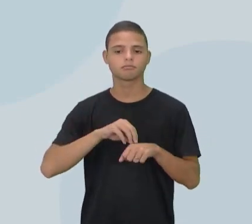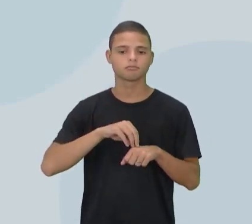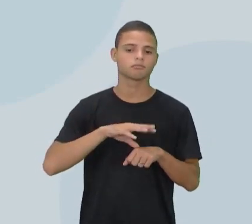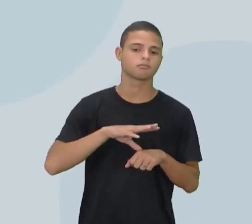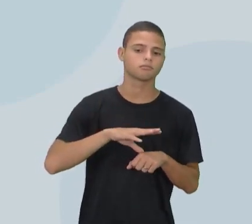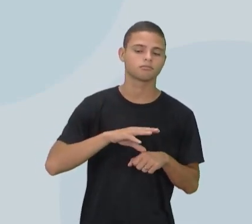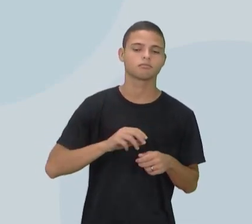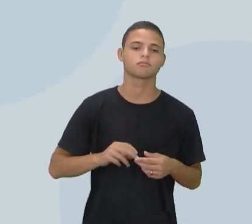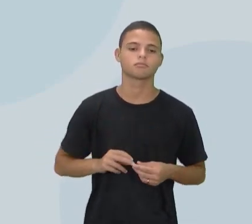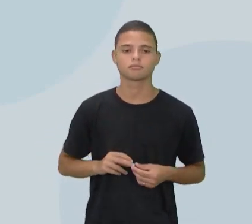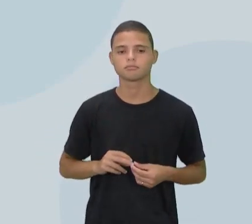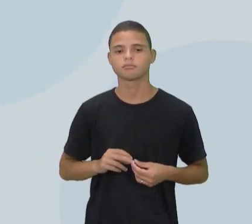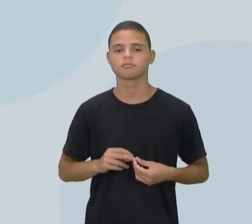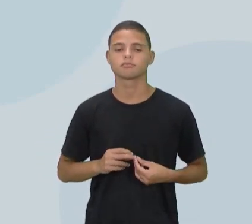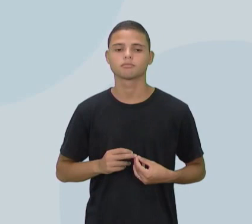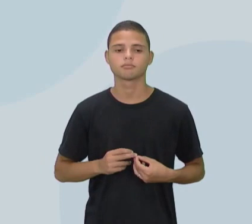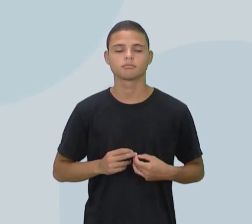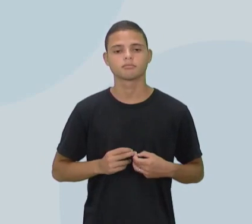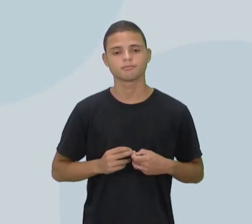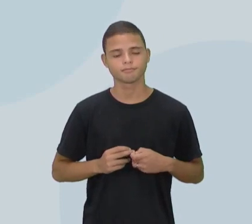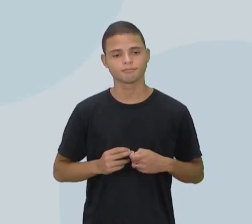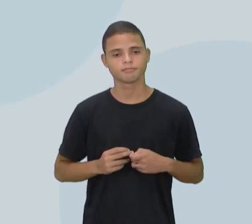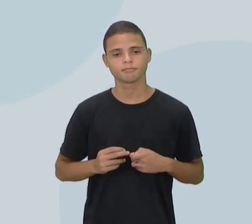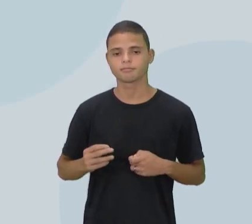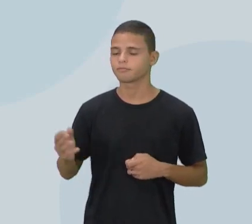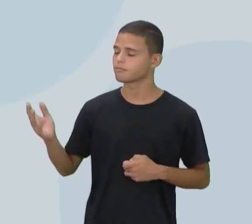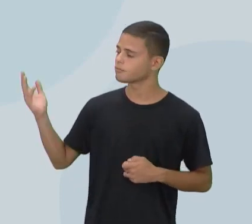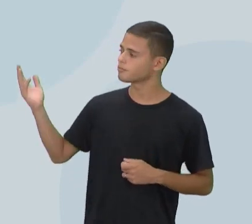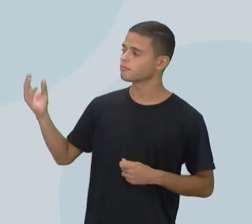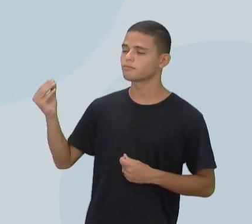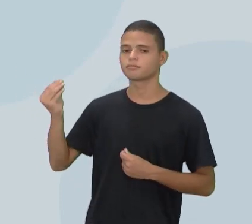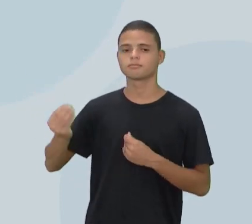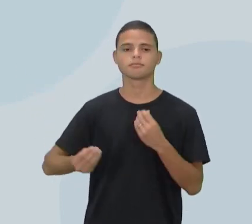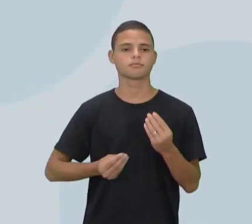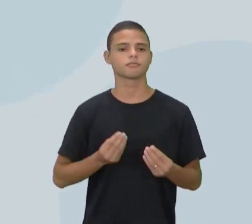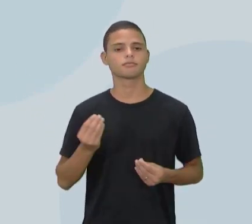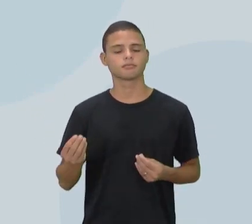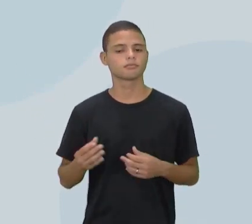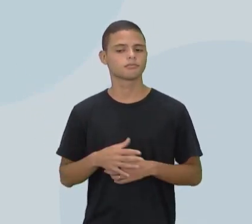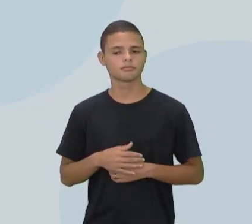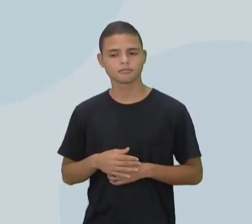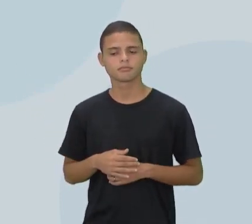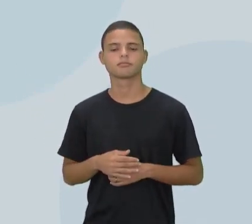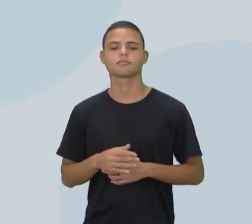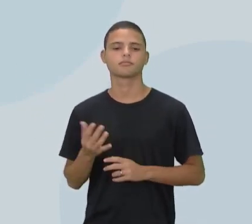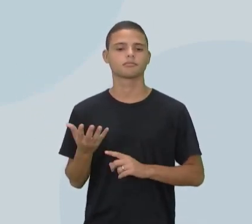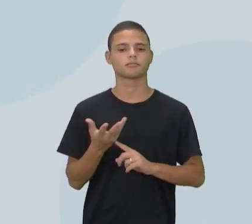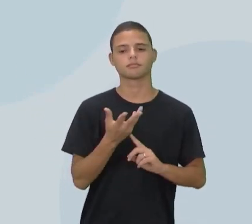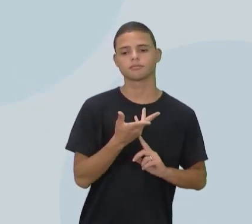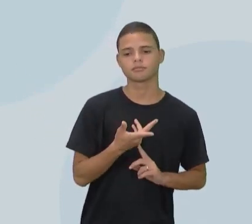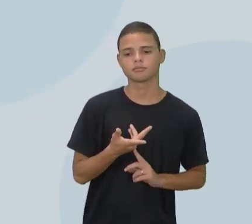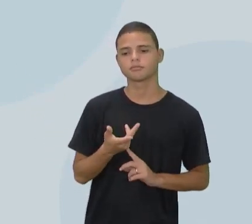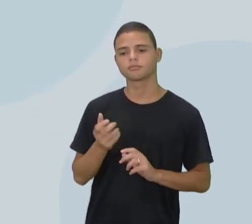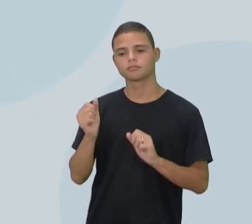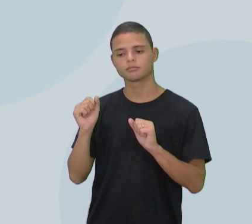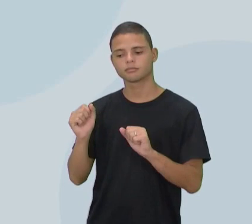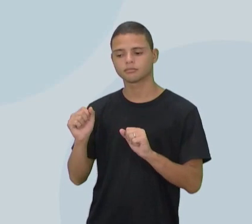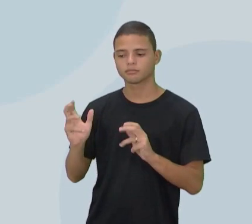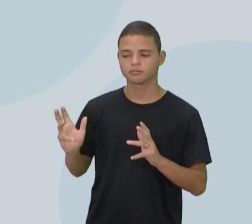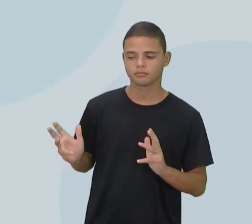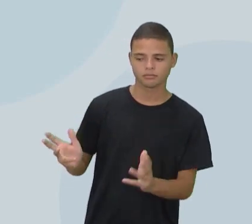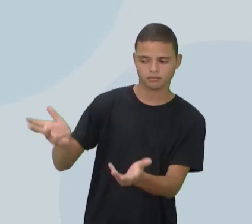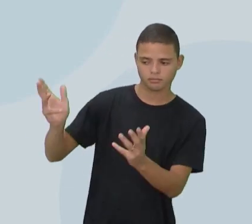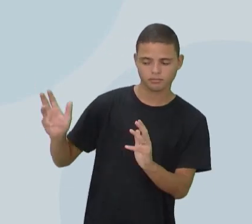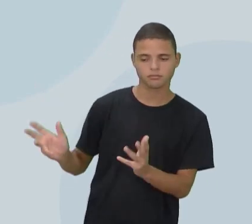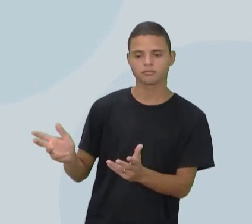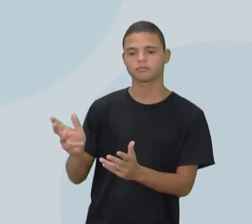os estudantes alguns questionamentos, e aí de que forma que a arte pode contribuir para que o estudante possa estar